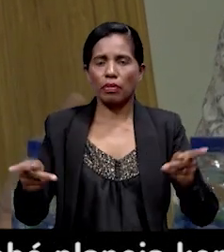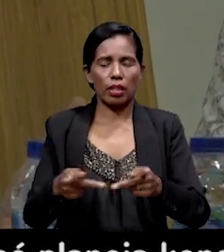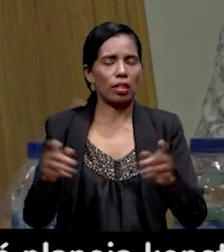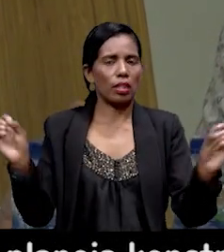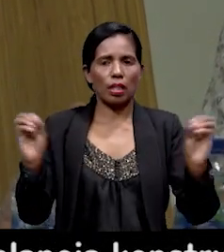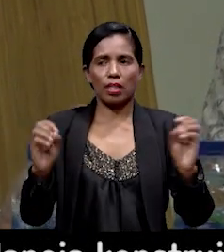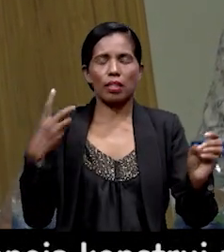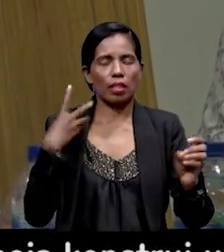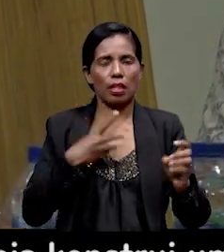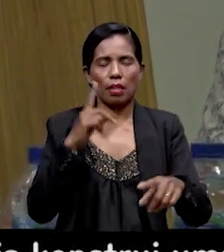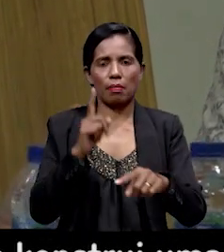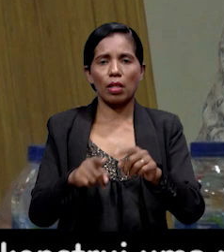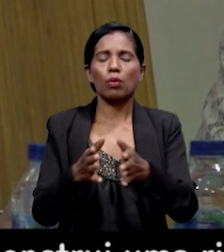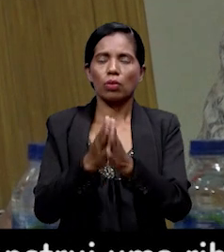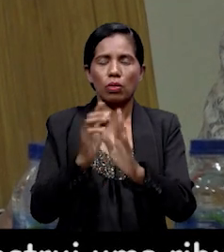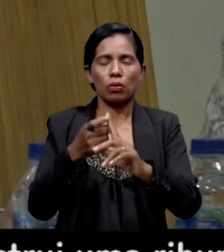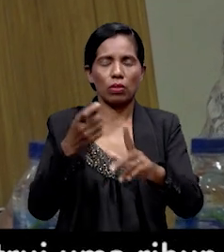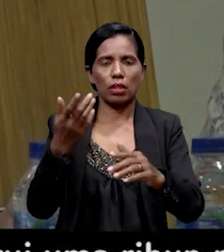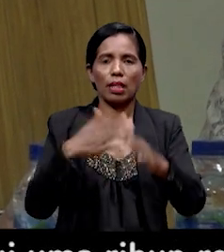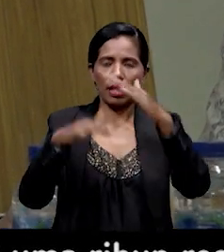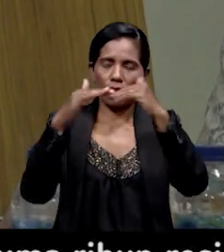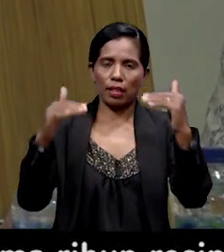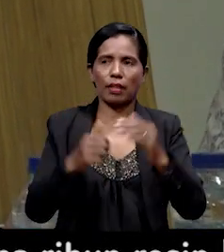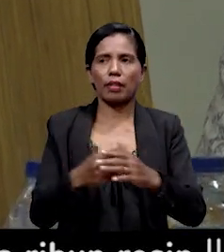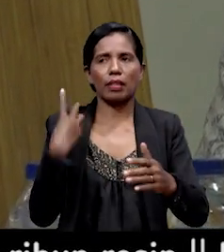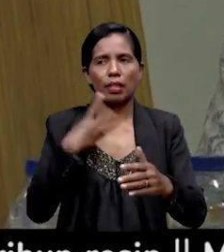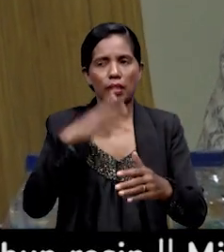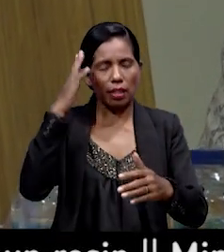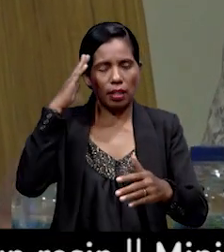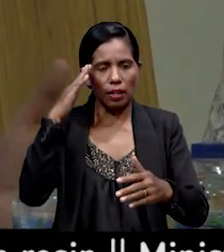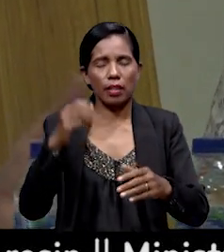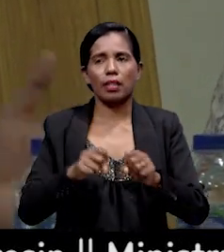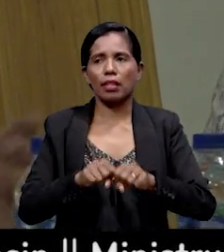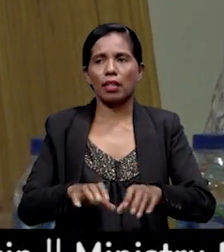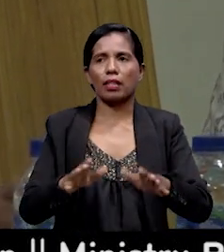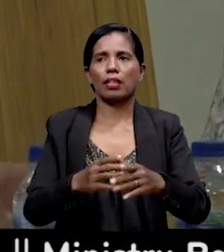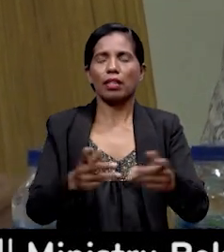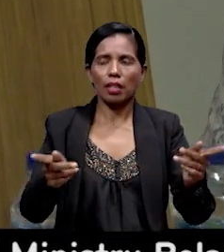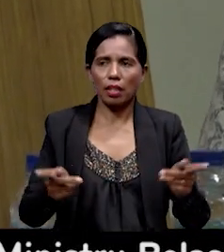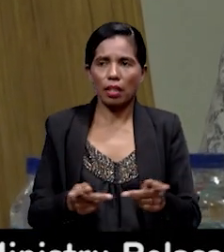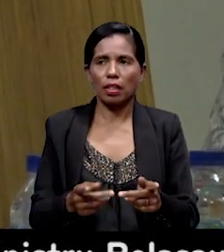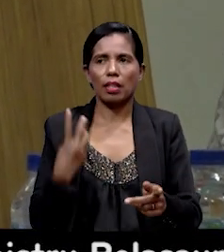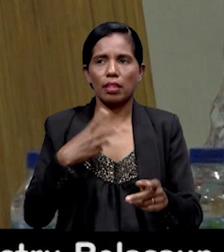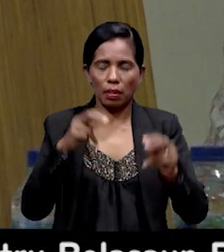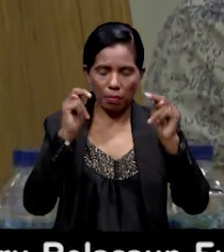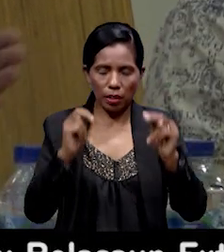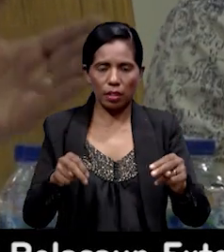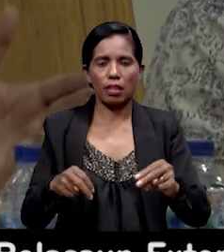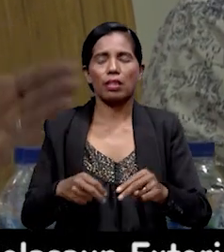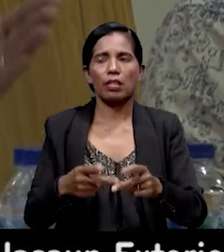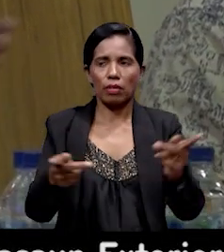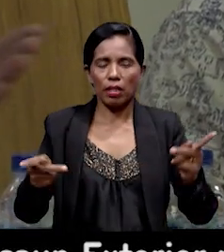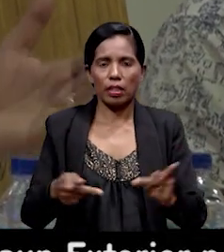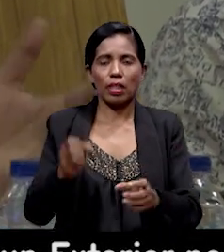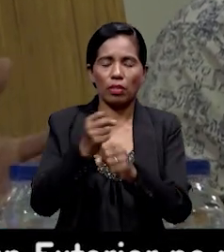investimento da lei. E da terra que eu tenho nome, está sendo esmeladeiro. Também rai, e da precisa rai, está lá no meio.